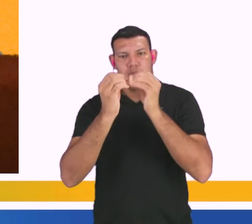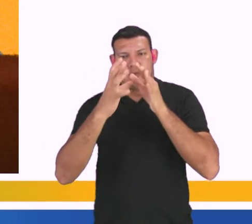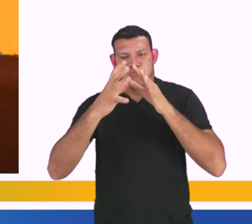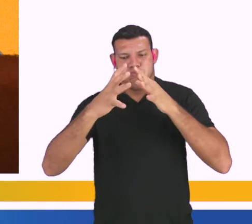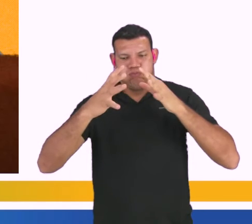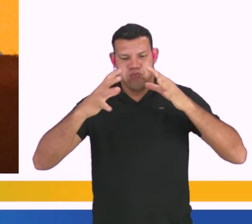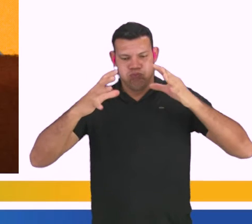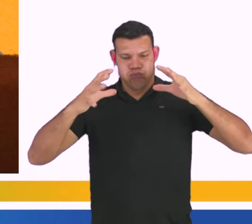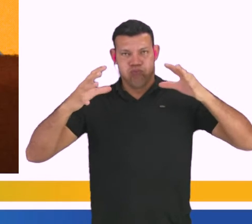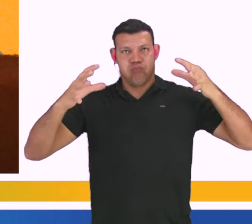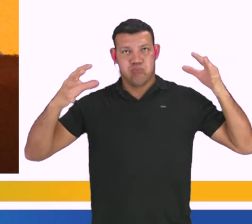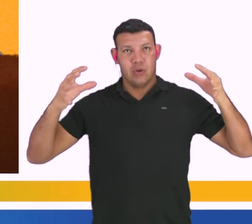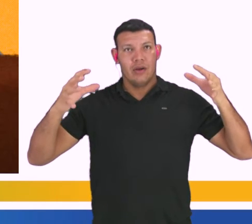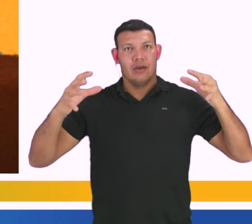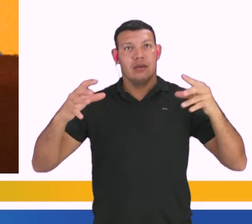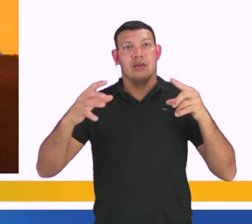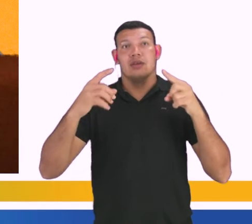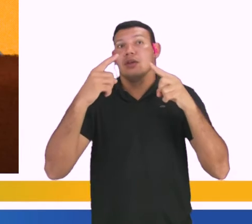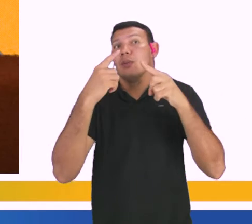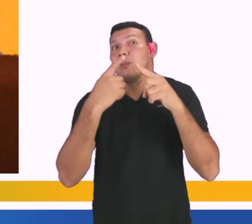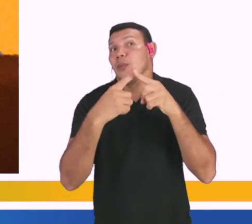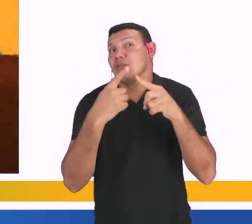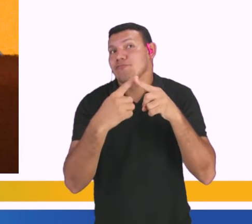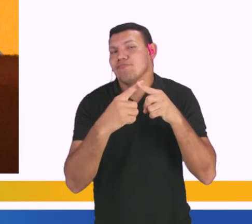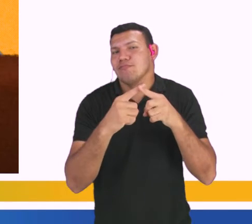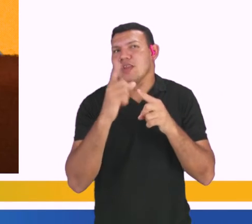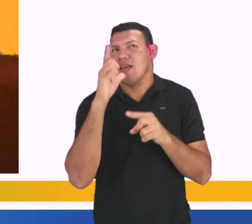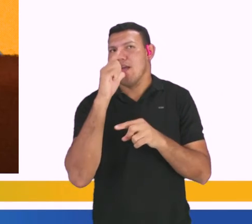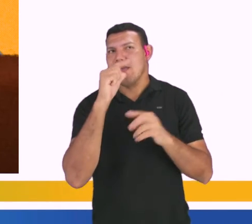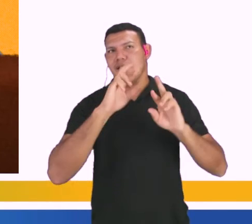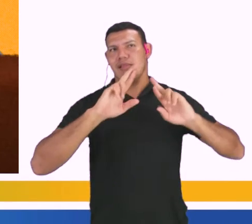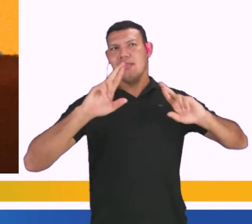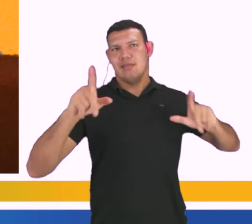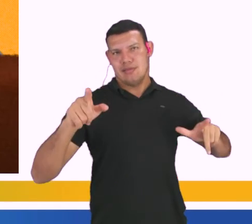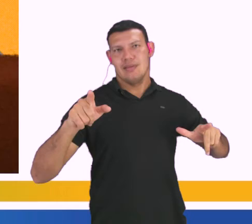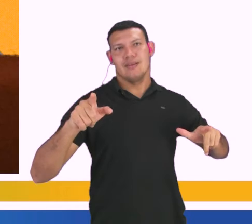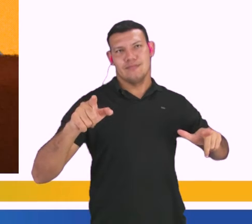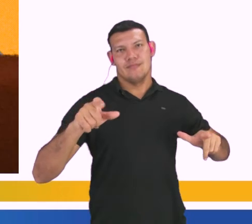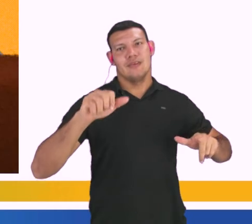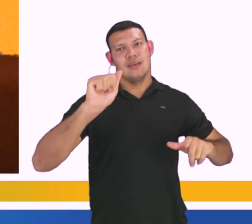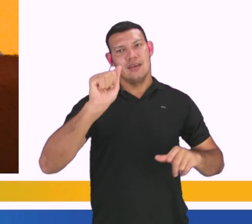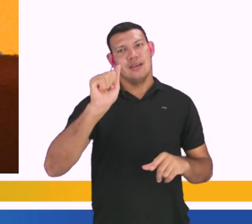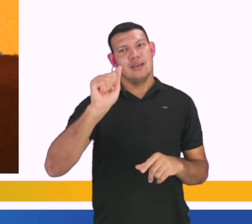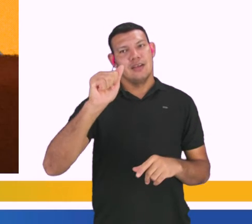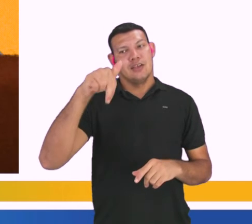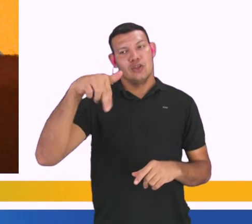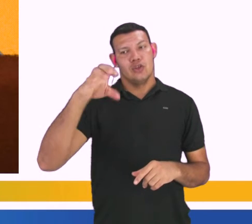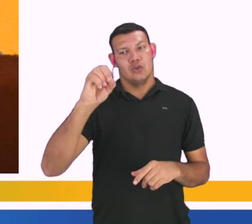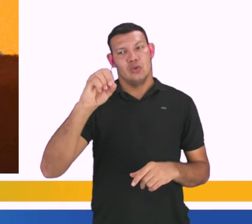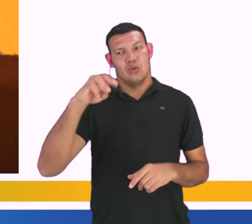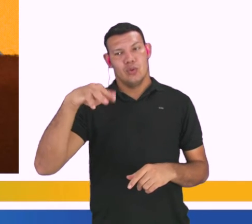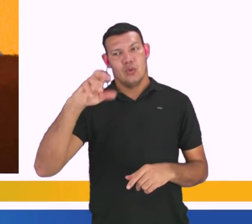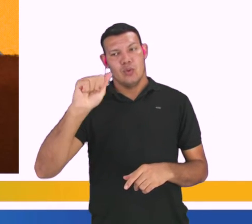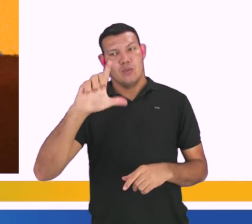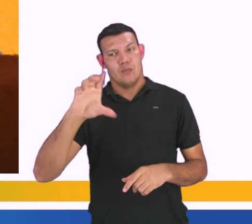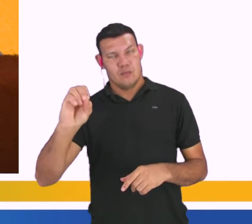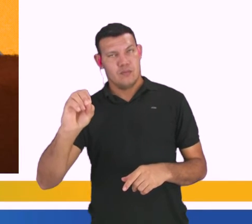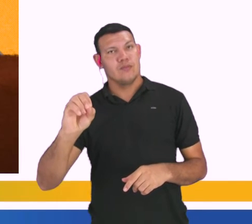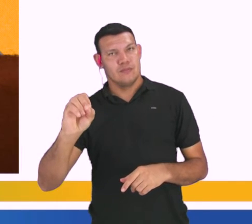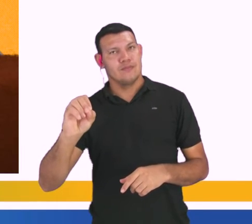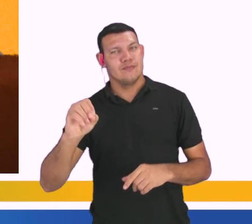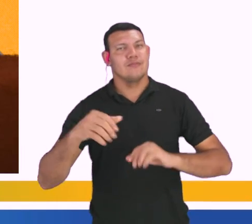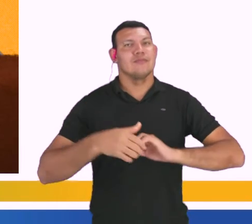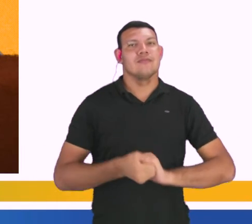expandir. Só que a água ela tem aquele comportamento diferente, chamado de comportamento anômalo da água, que é o quê? Quando o gelo ele se